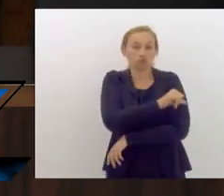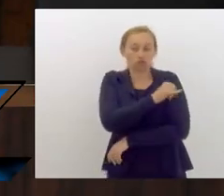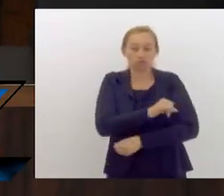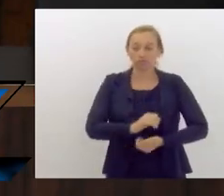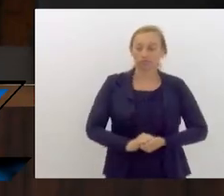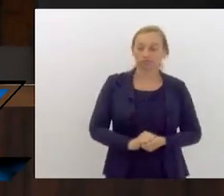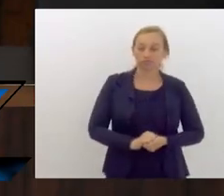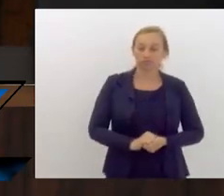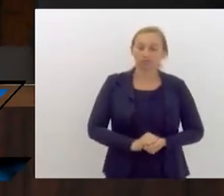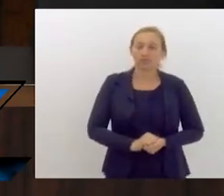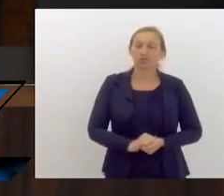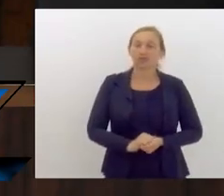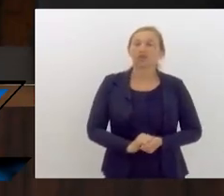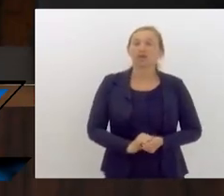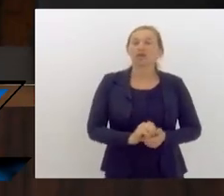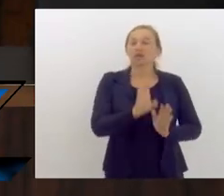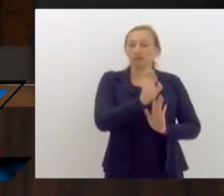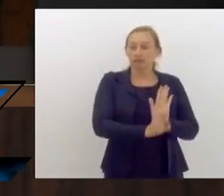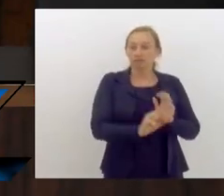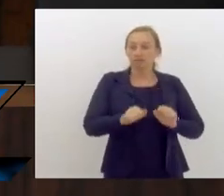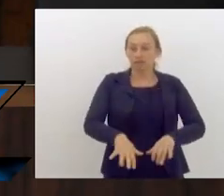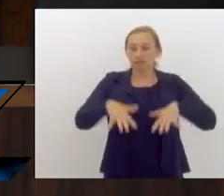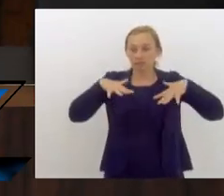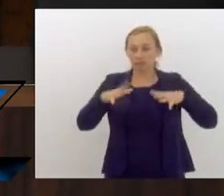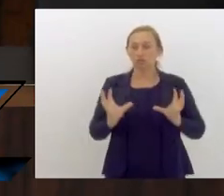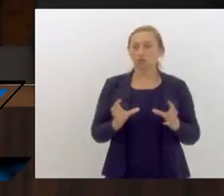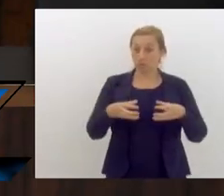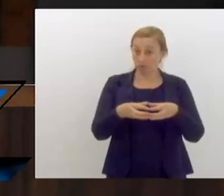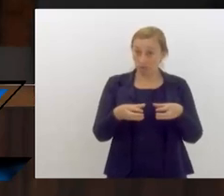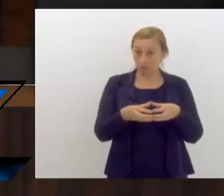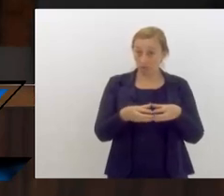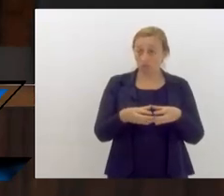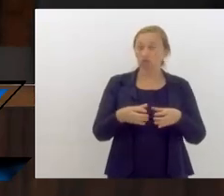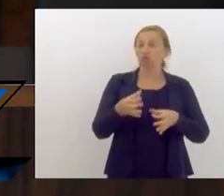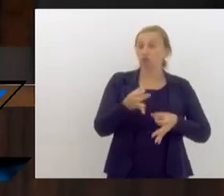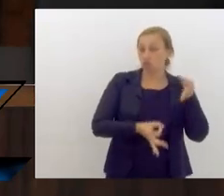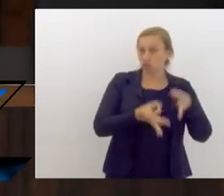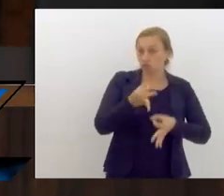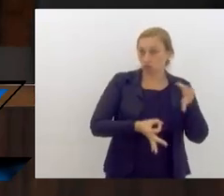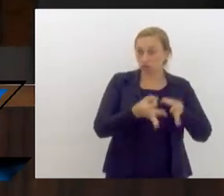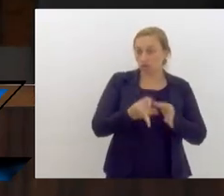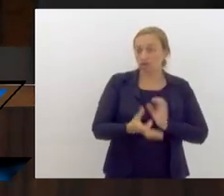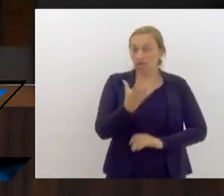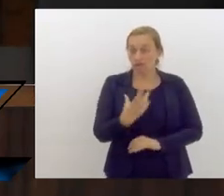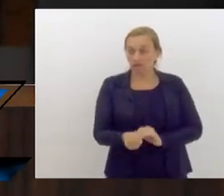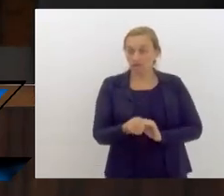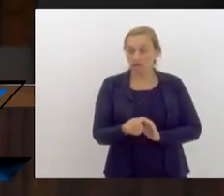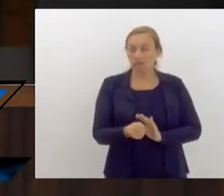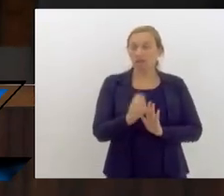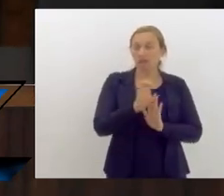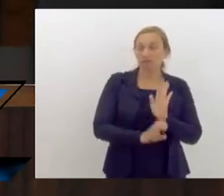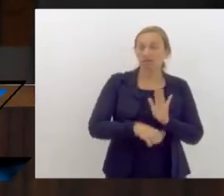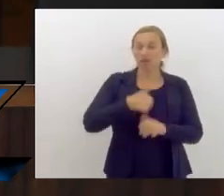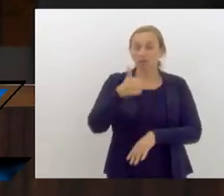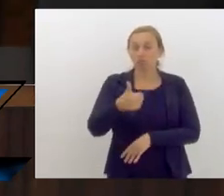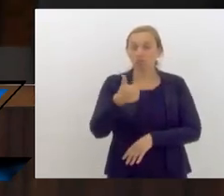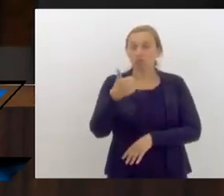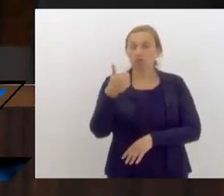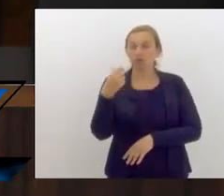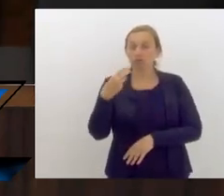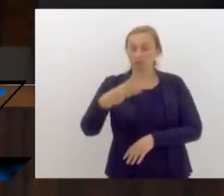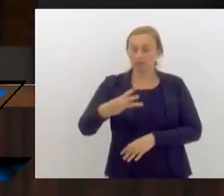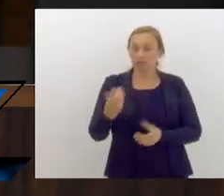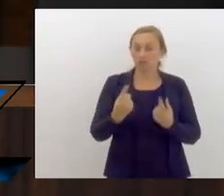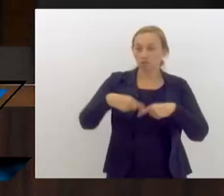Janeiro pareceres as emendas de plenário das comissões constituições de Justiça favoráveis emendas 1 e 3 e